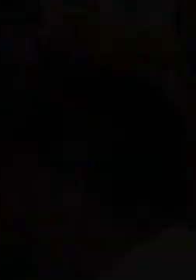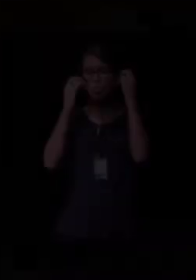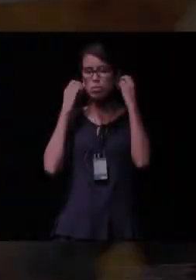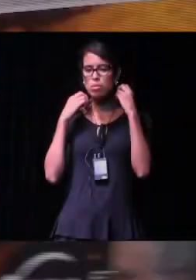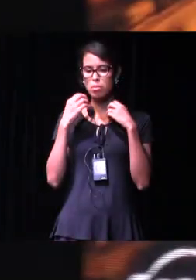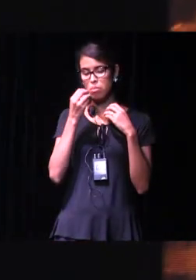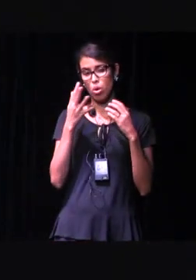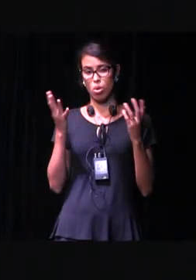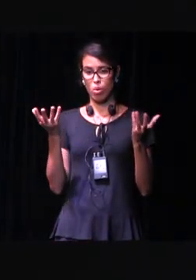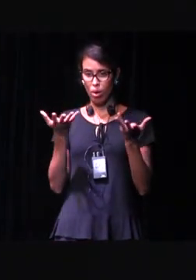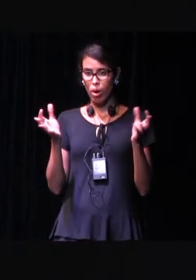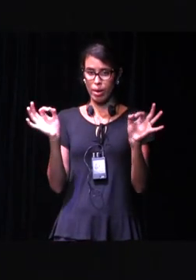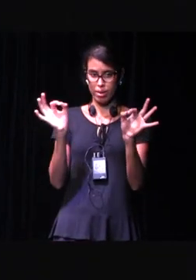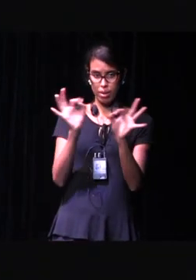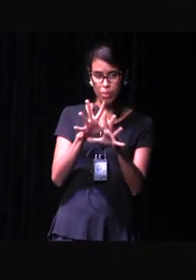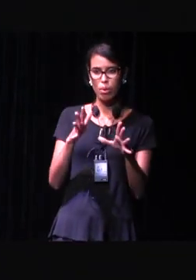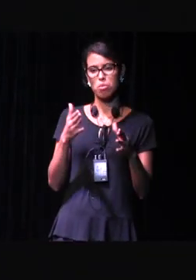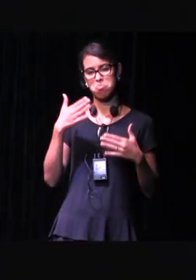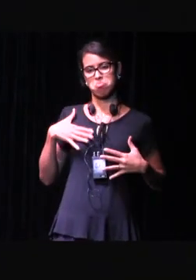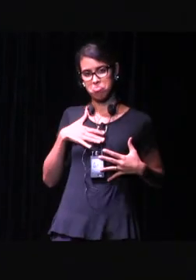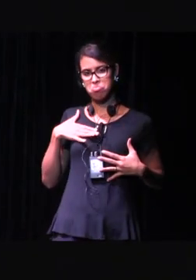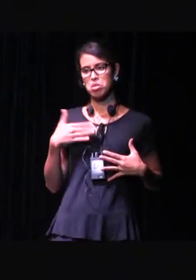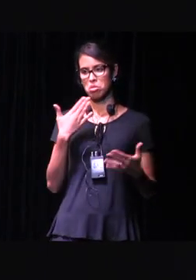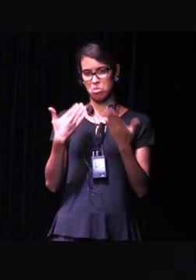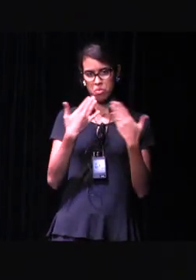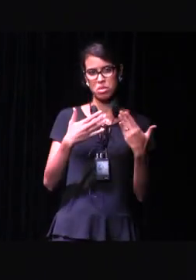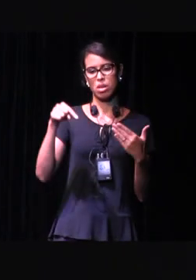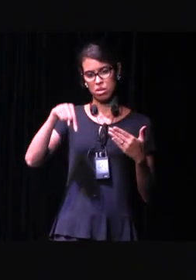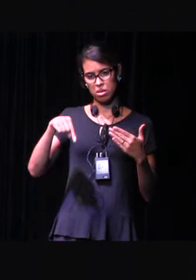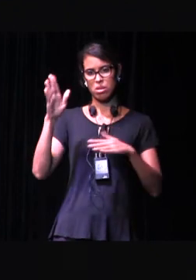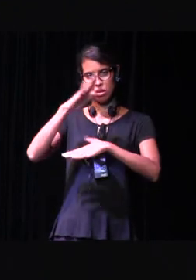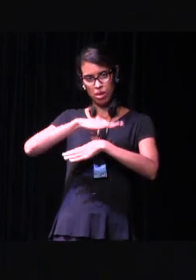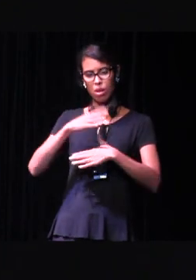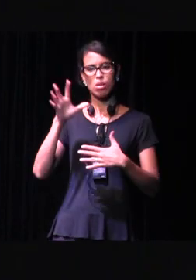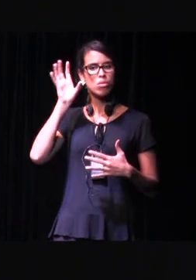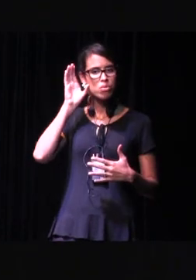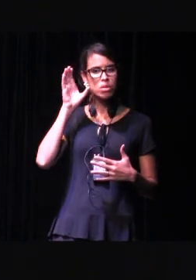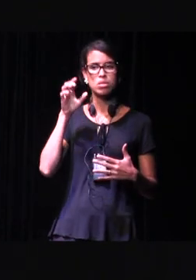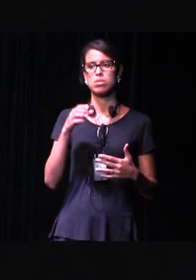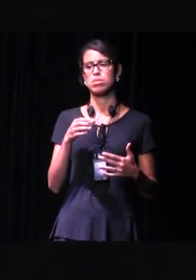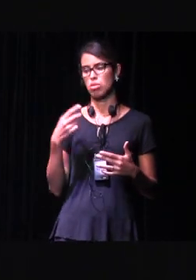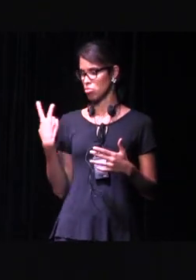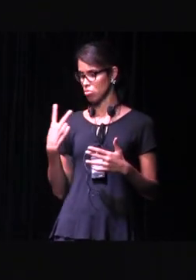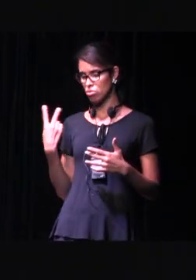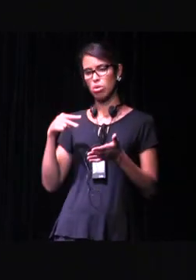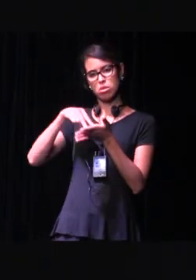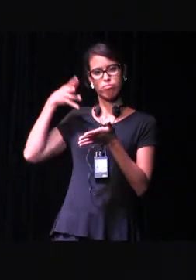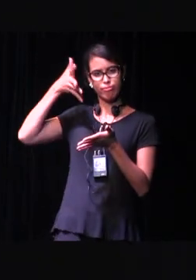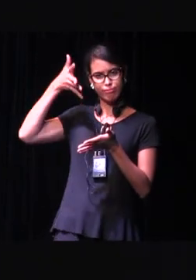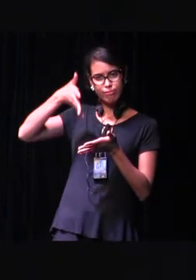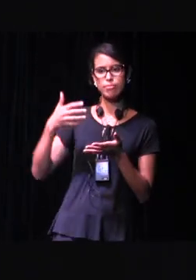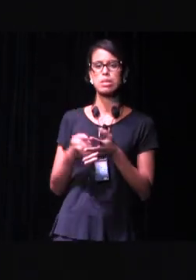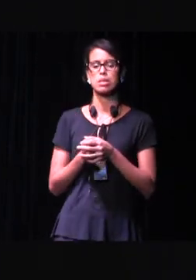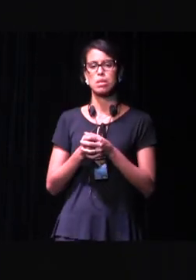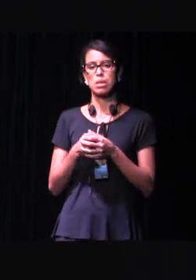eu queria encerrar dizendo que foi um prazer muito grande conversar com vocês essa tarde, ouvir essas duas